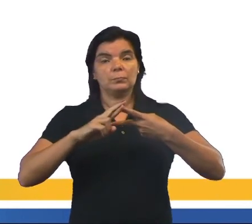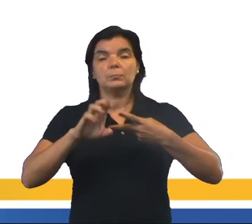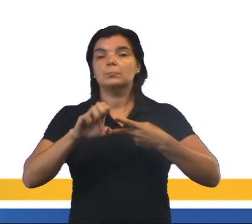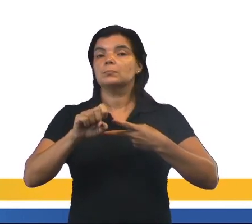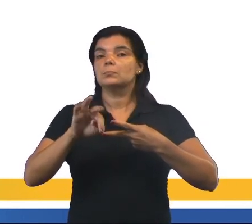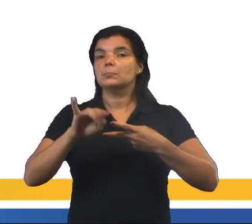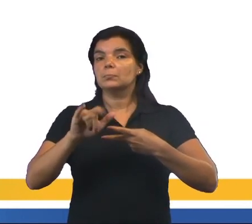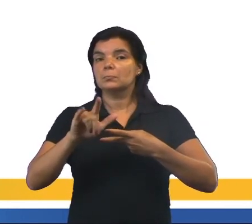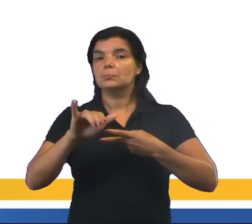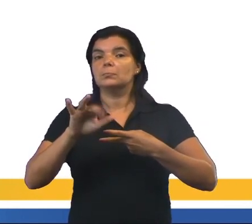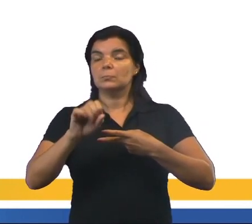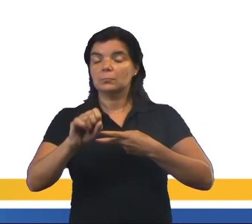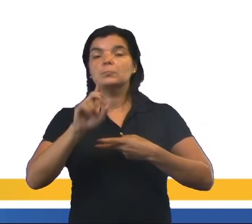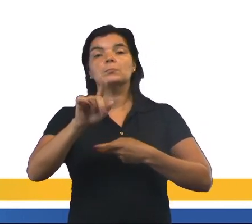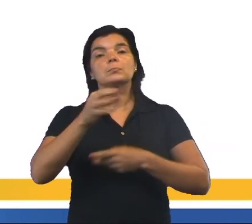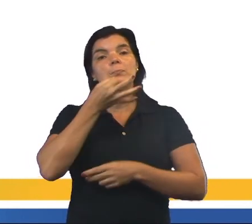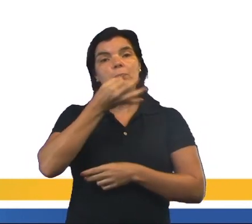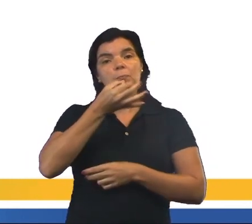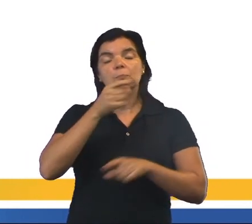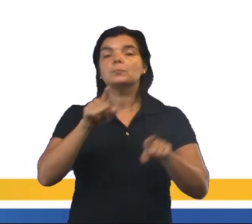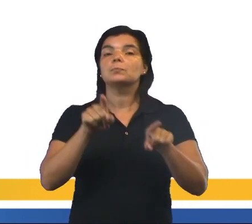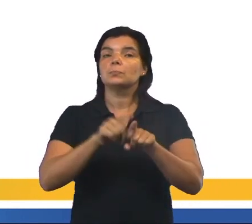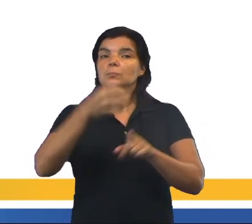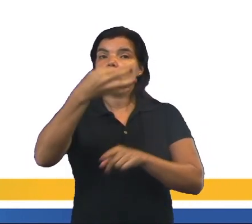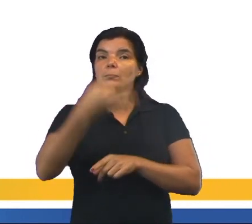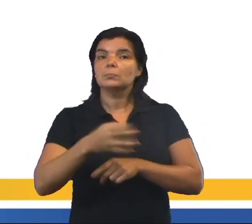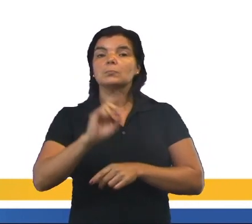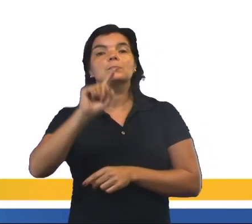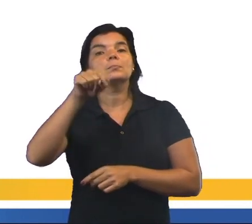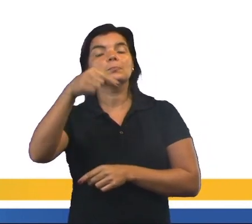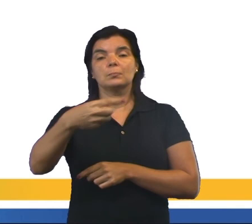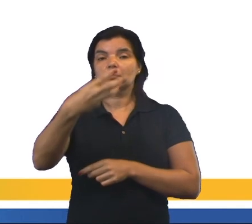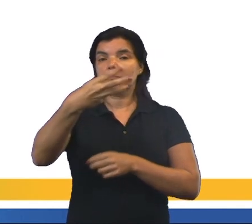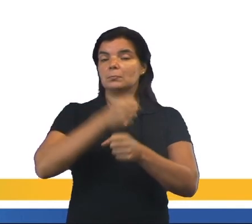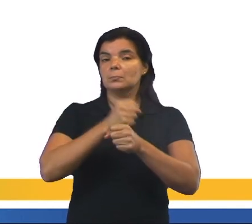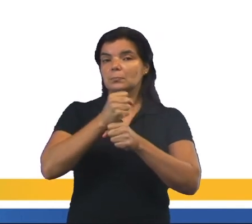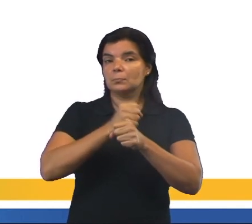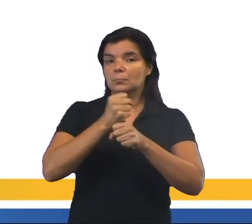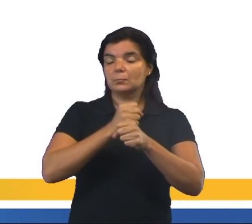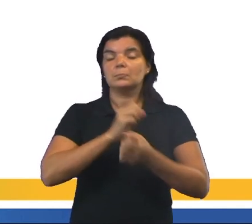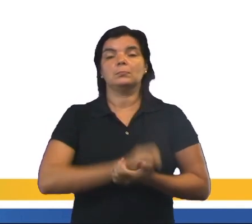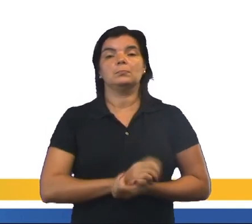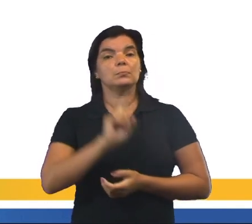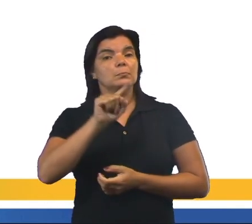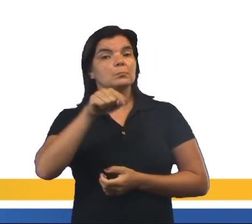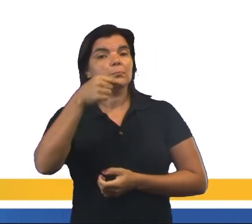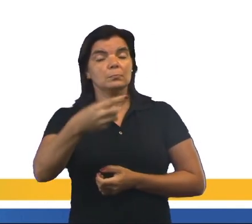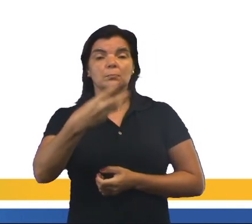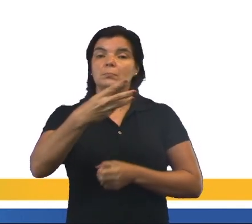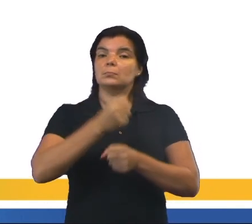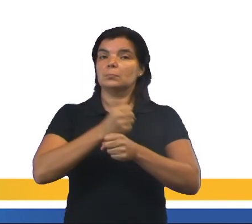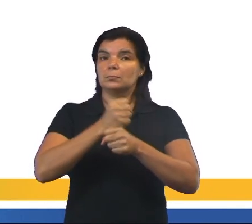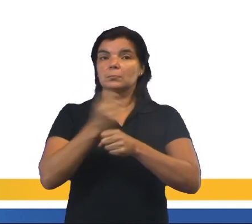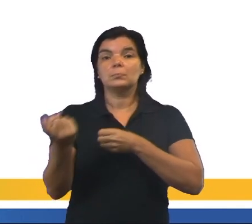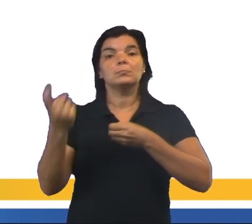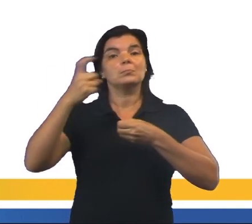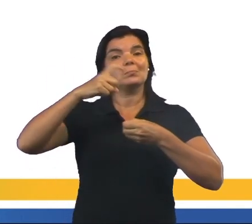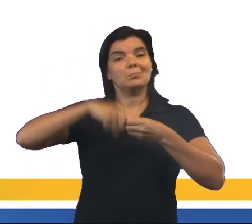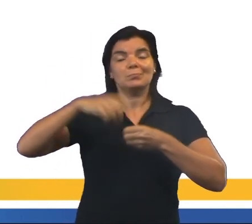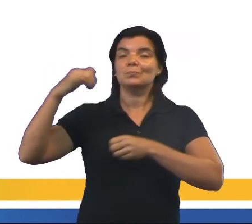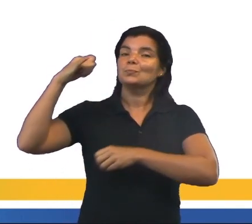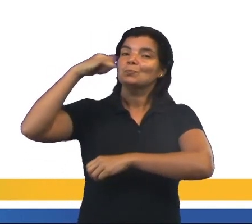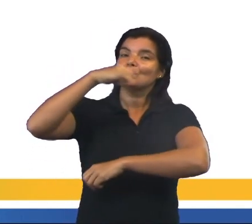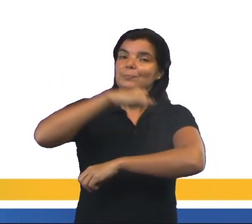acaba denotando uma opinião, é quando ele diz após 3 anos. Após 3 anos, Gol deve retomar